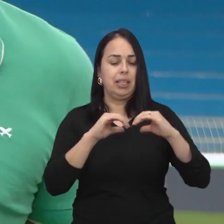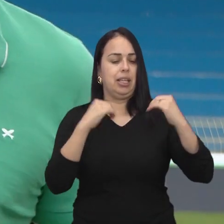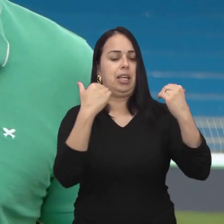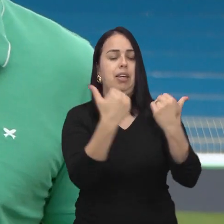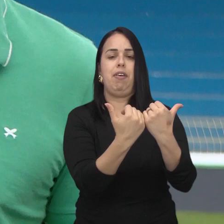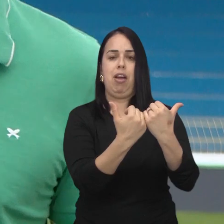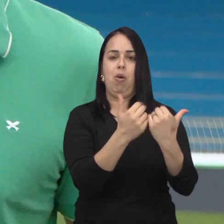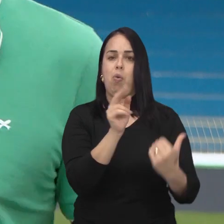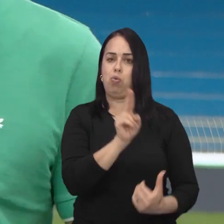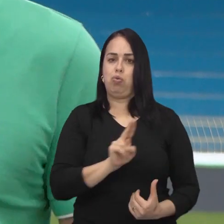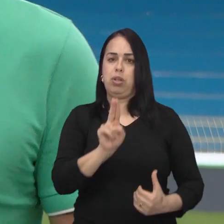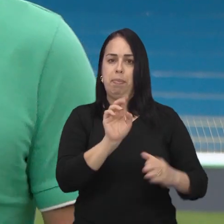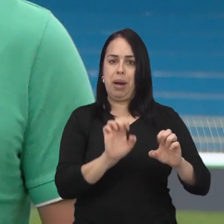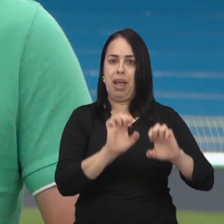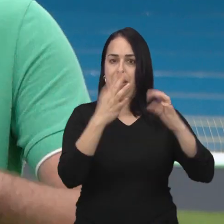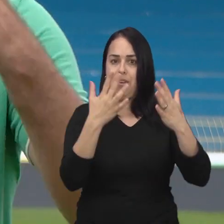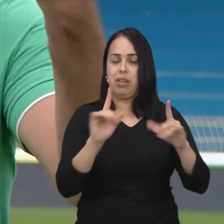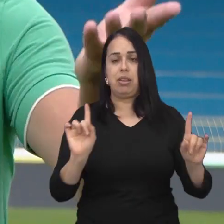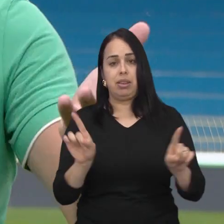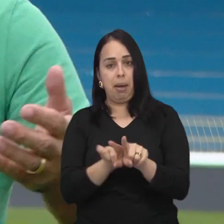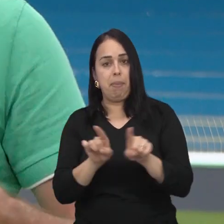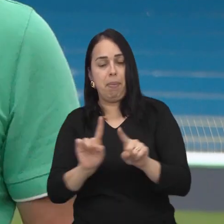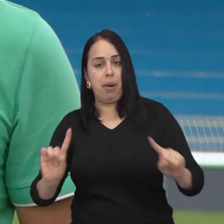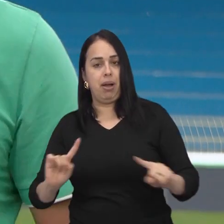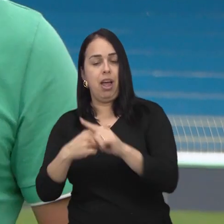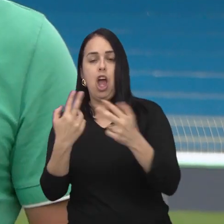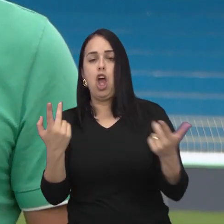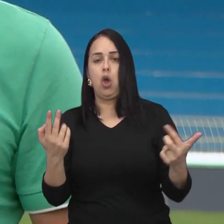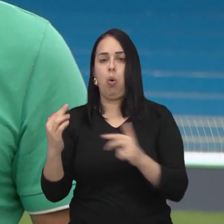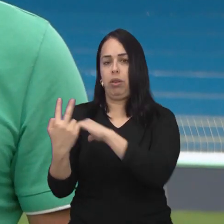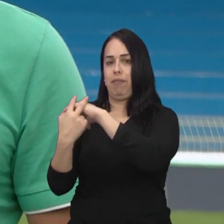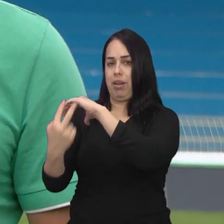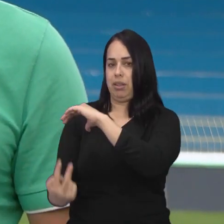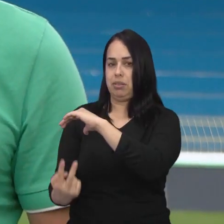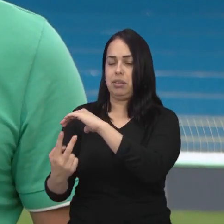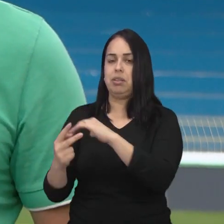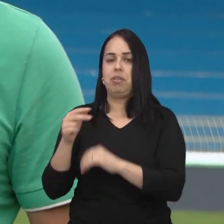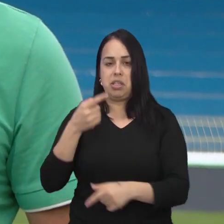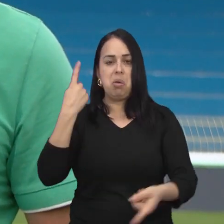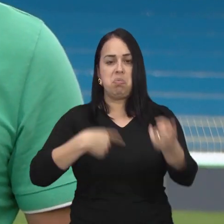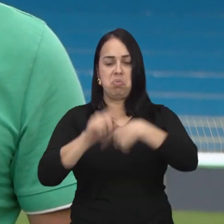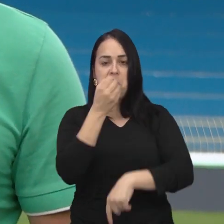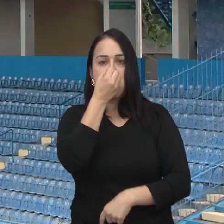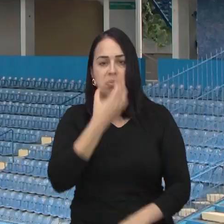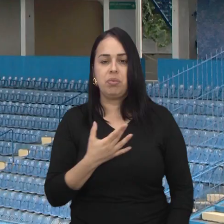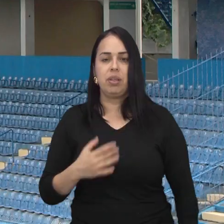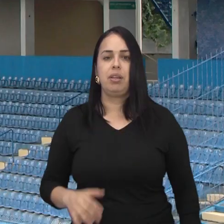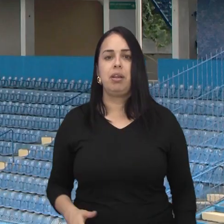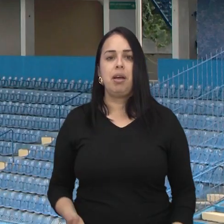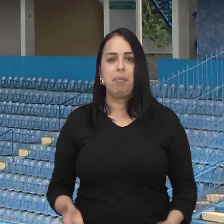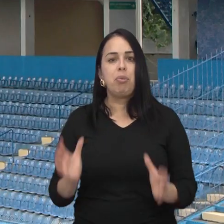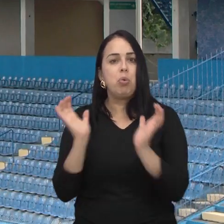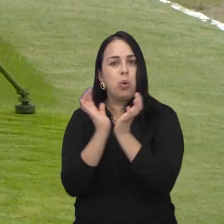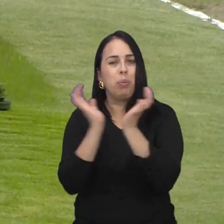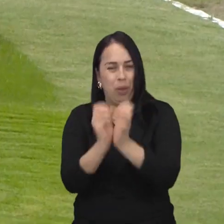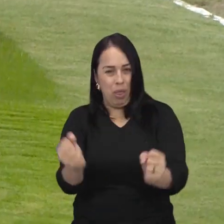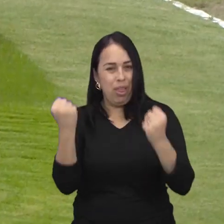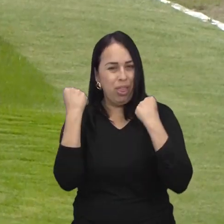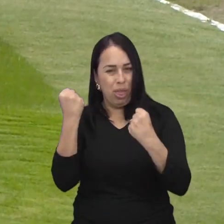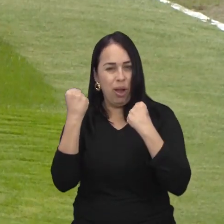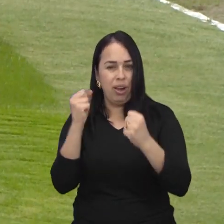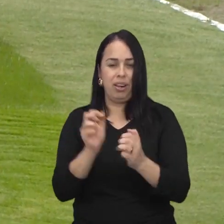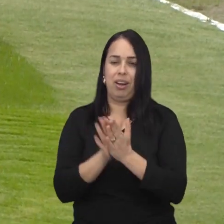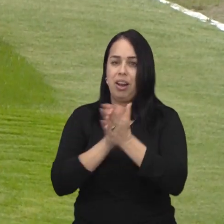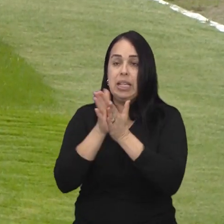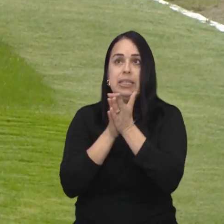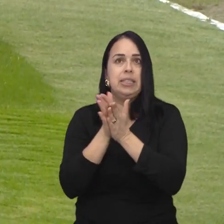arena multiuso aqui no Martins Pereira, como já acontece na Arena Farmaconde, terá muito sucesso. Para a torcida, a